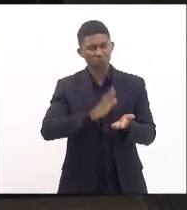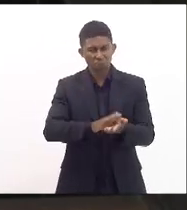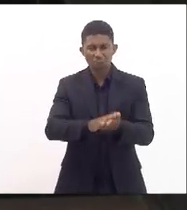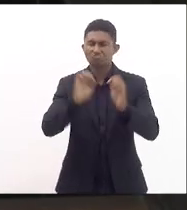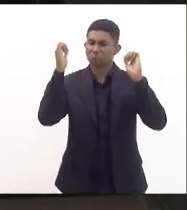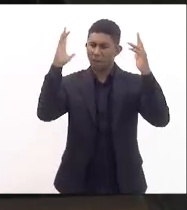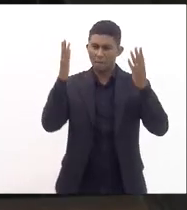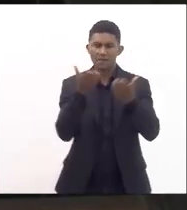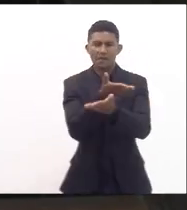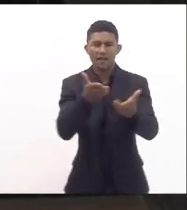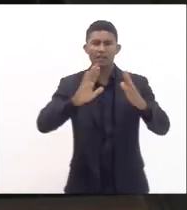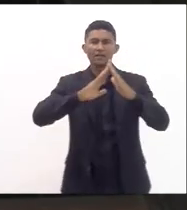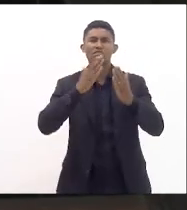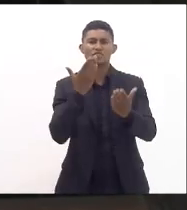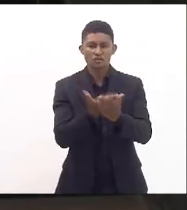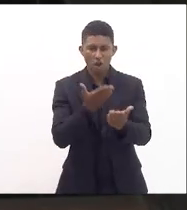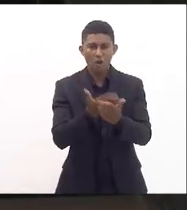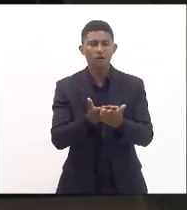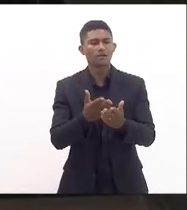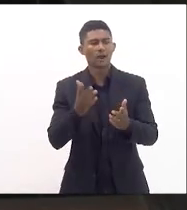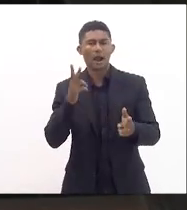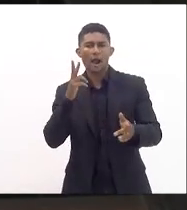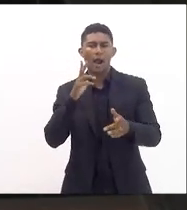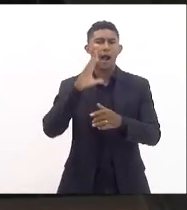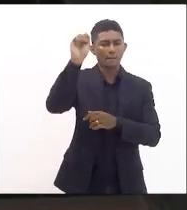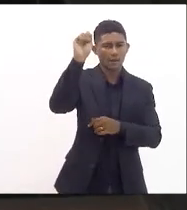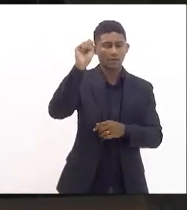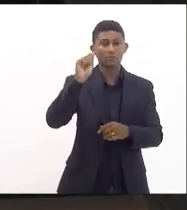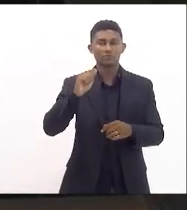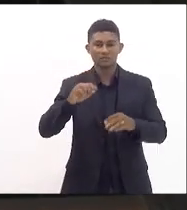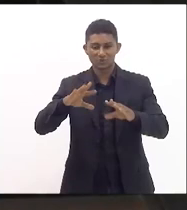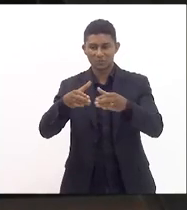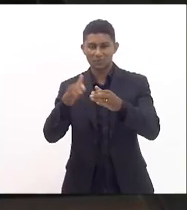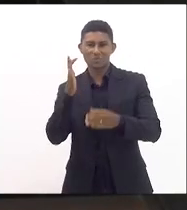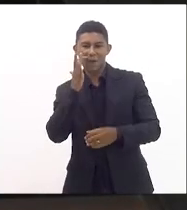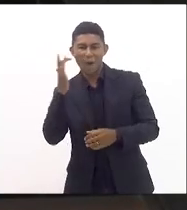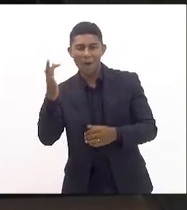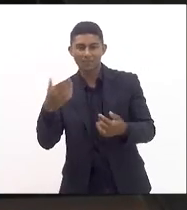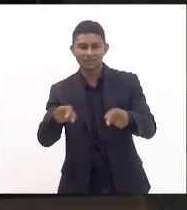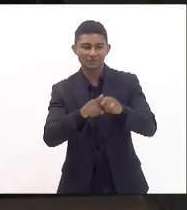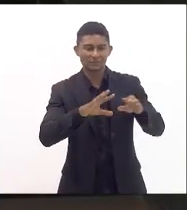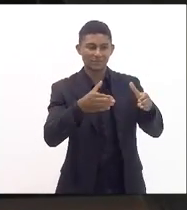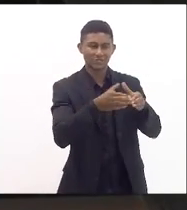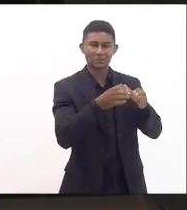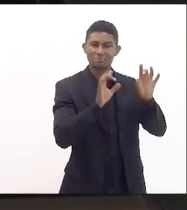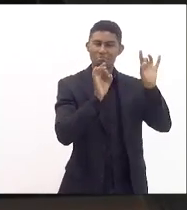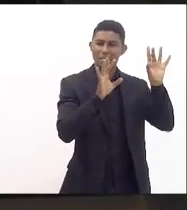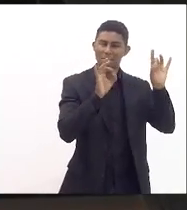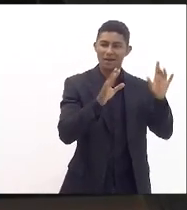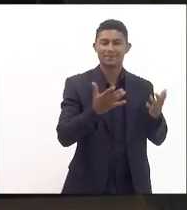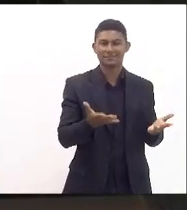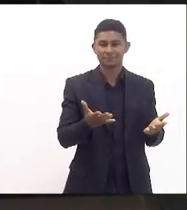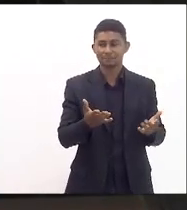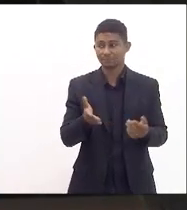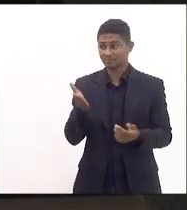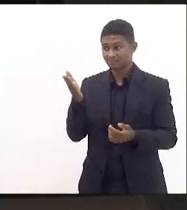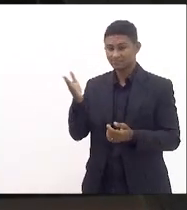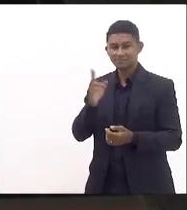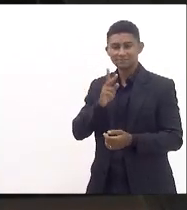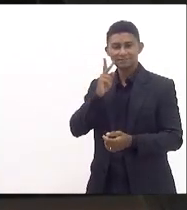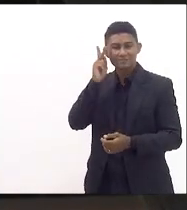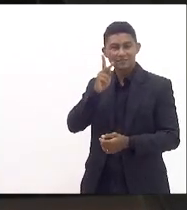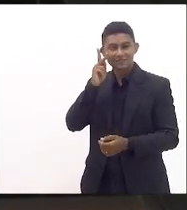foram campeãs, tanto no Grupo Ouro quanto no Grupo Especial, e apenas fazer uma referência aqui à fala do deputado